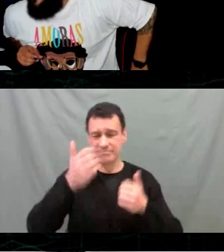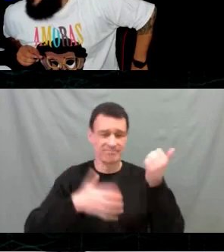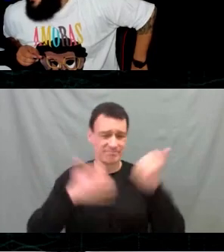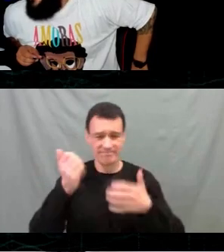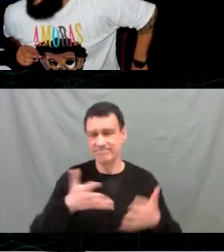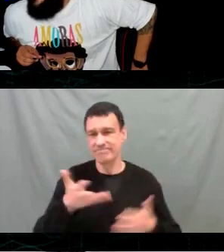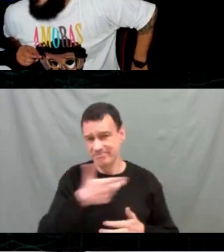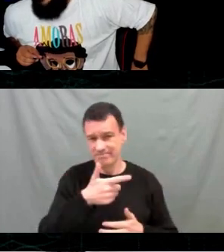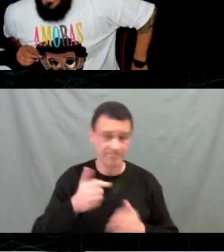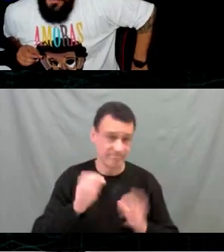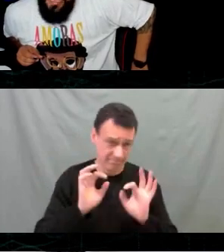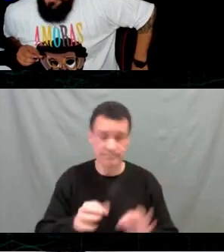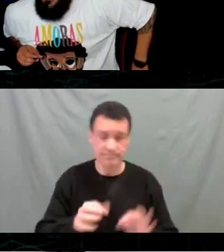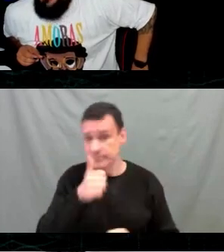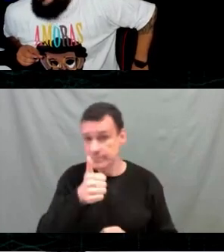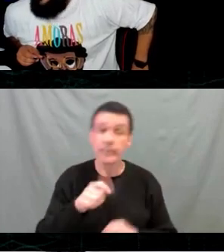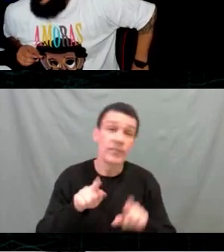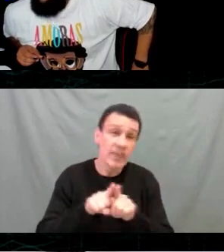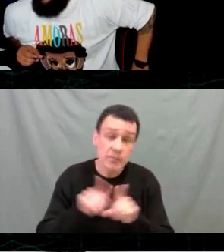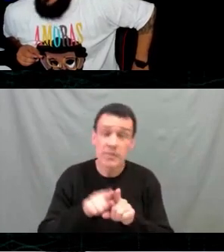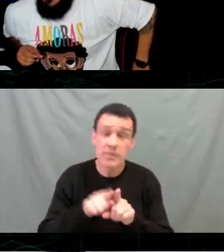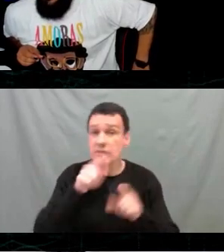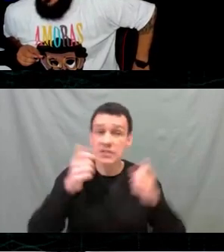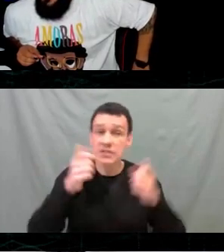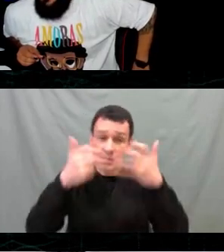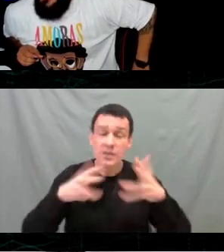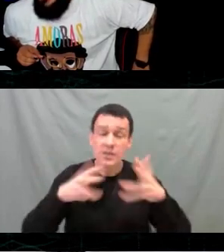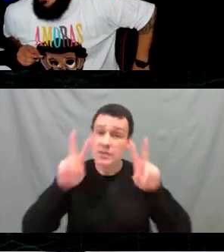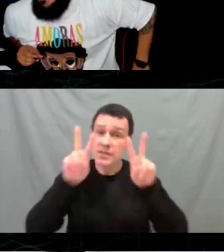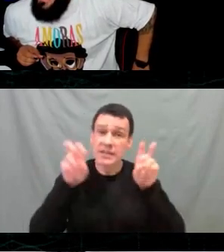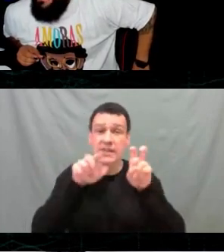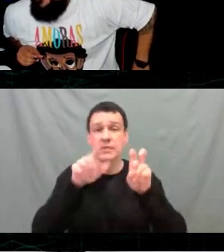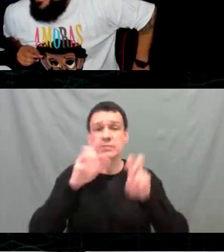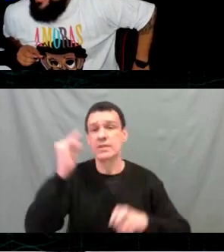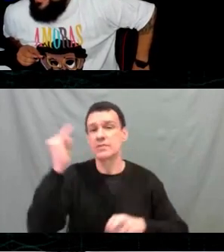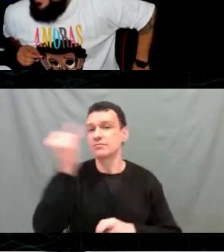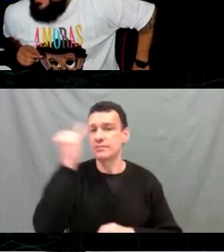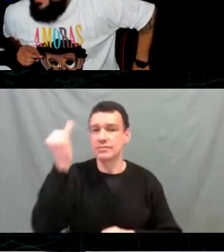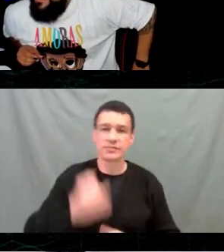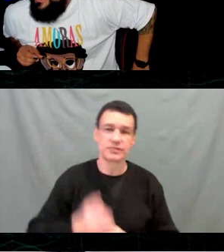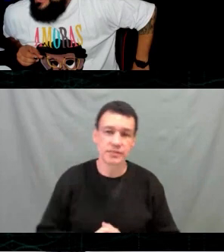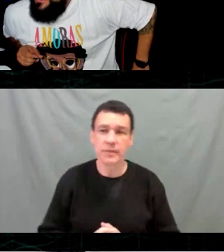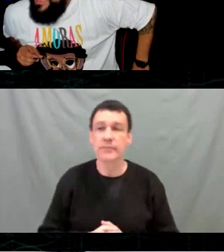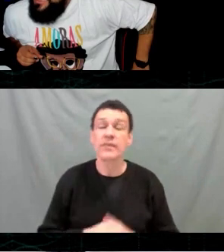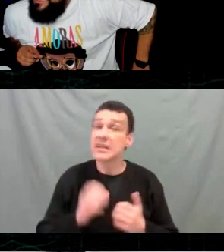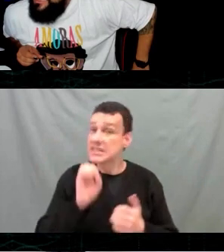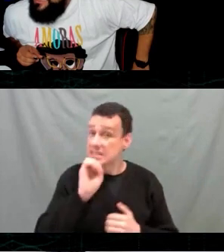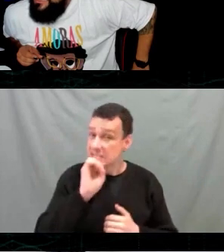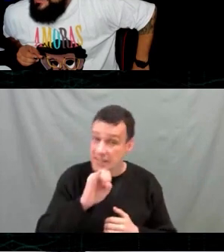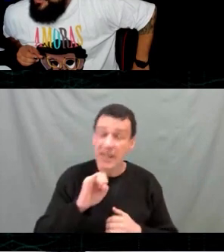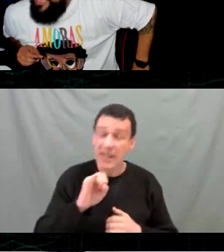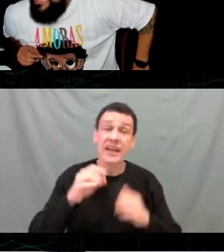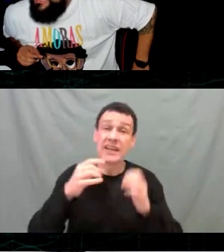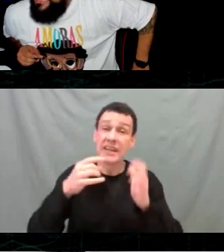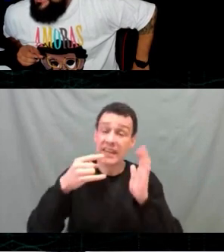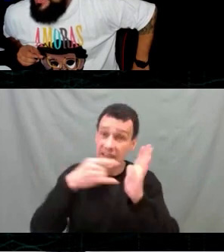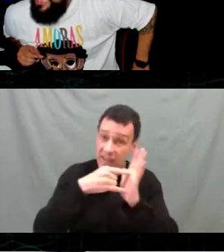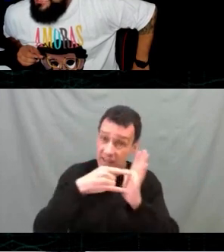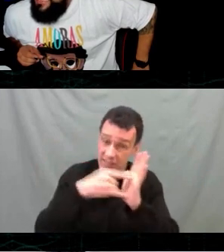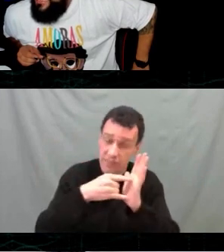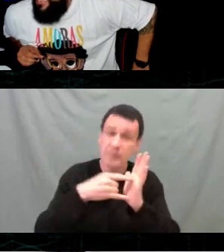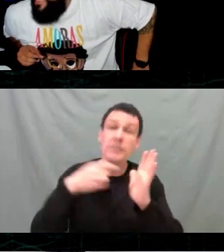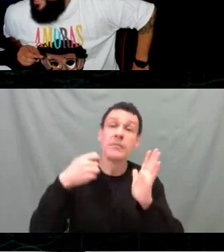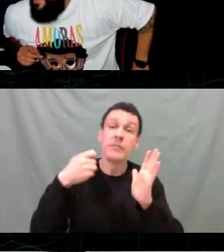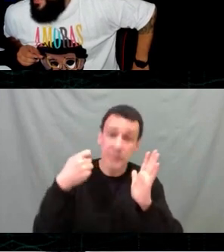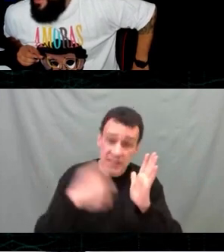arrebentando demais e trazendo um tema que é importante mano o que nem você falou se até deve testa Por que